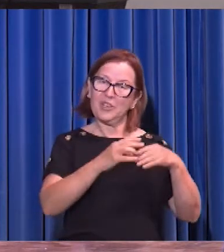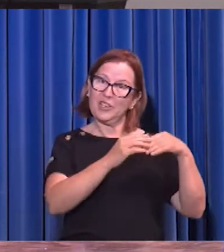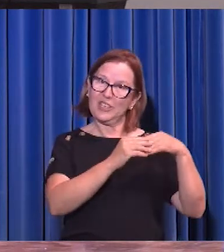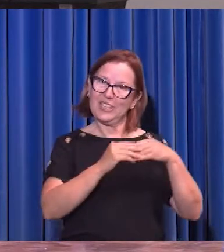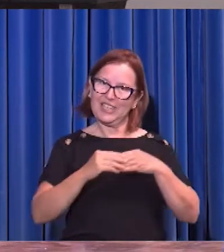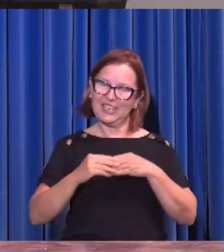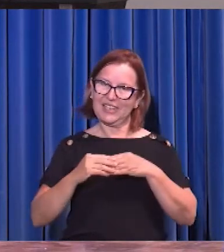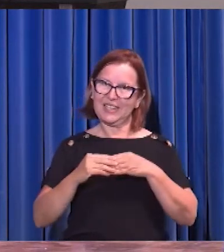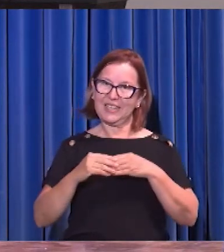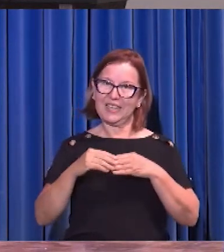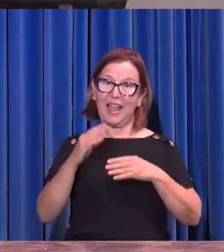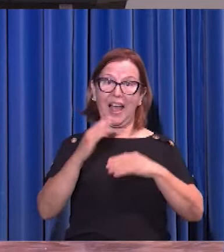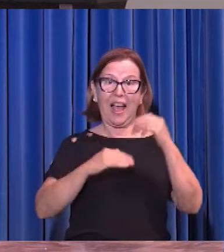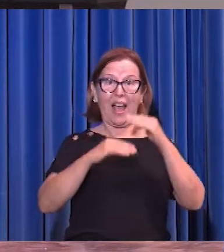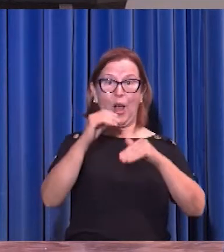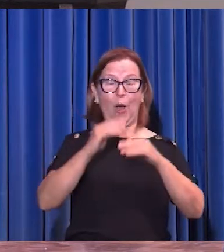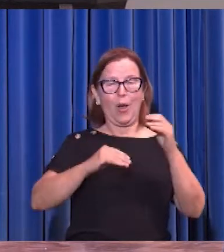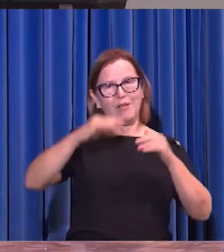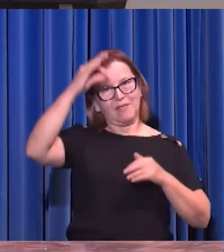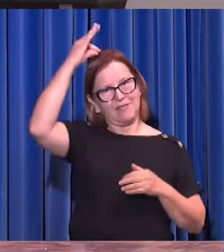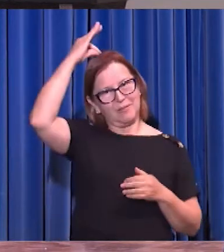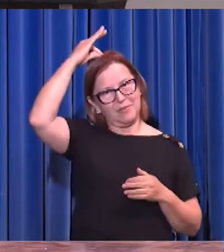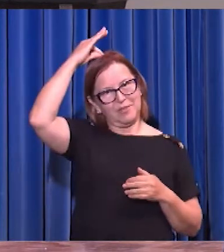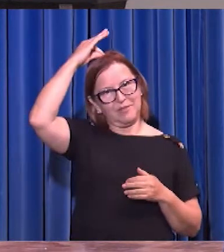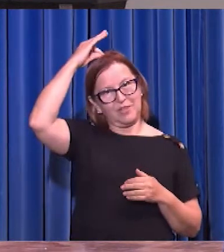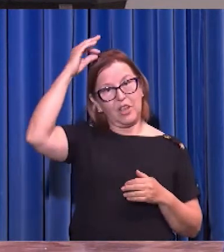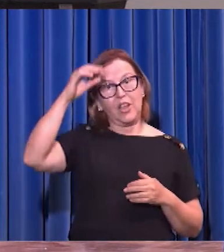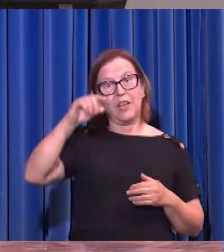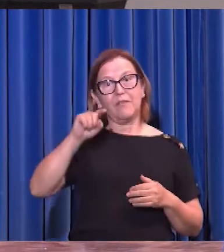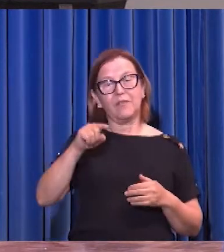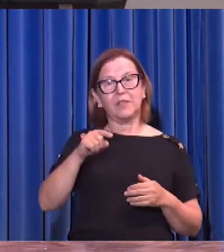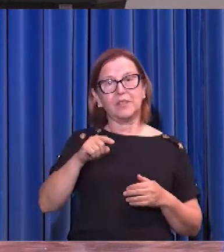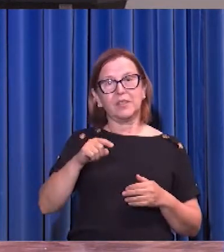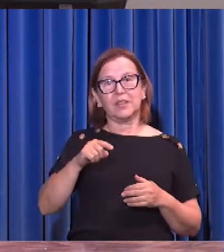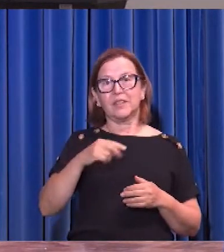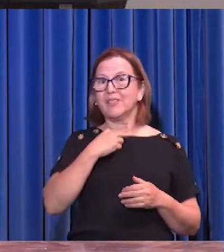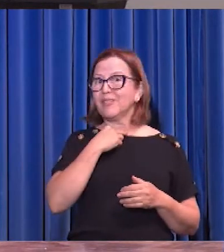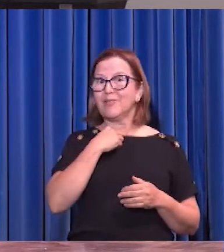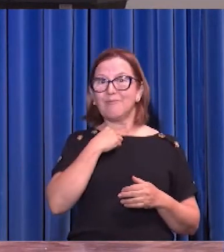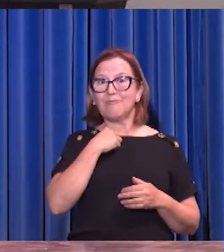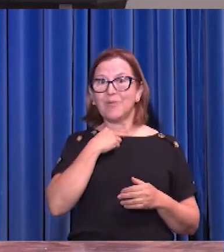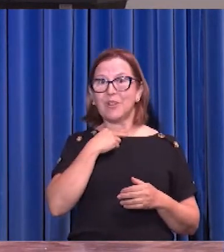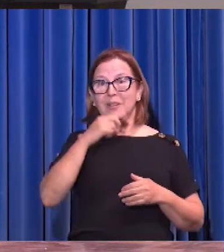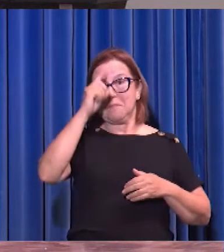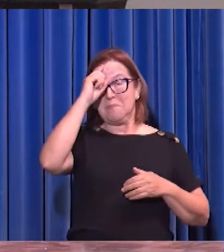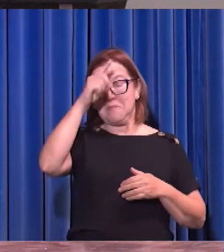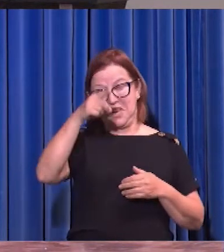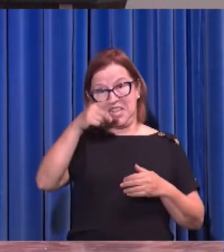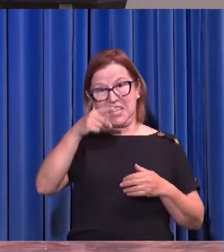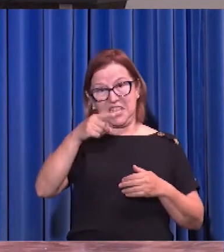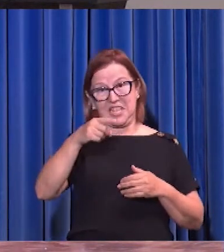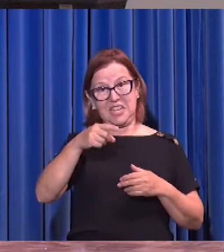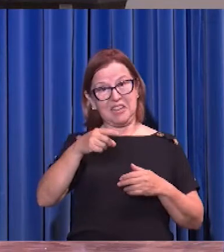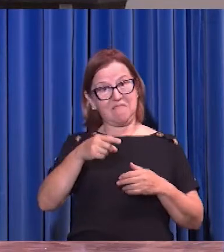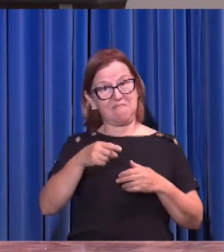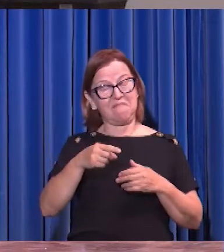não pode dar uma ordem ao Espírito. Você não pode exigir algo do Espírito, muito embora a gente